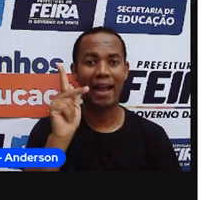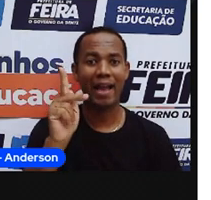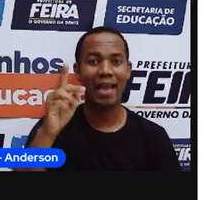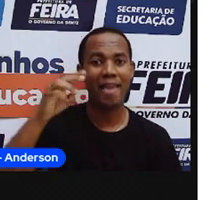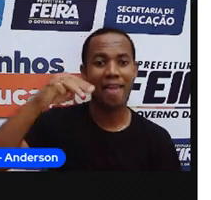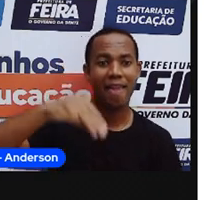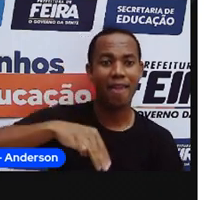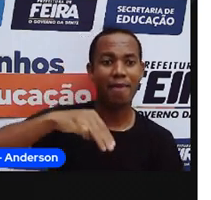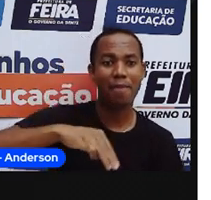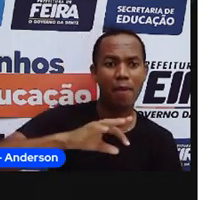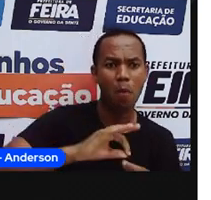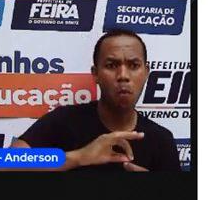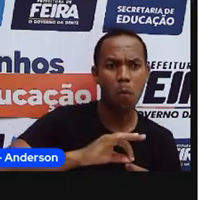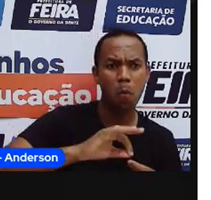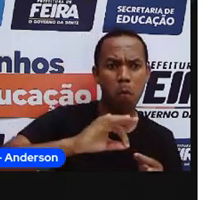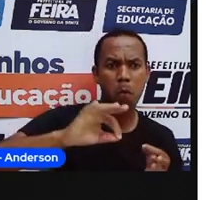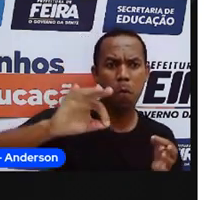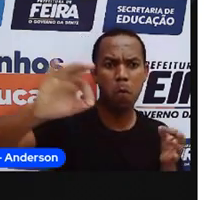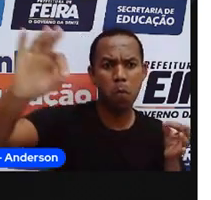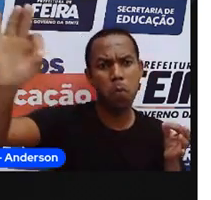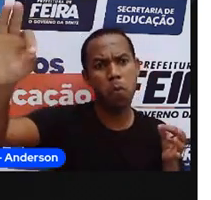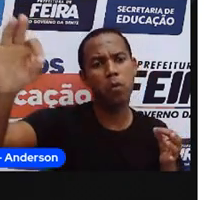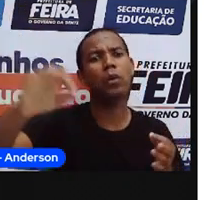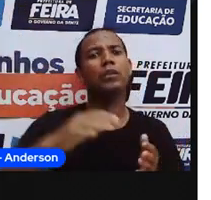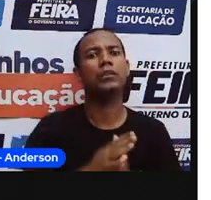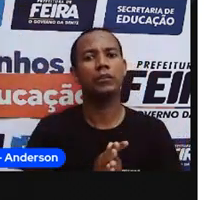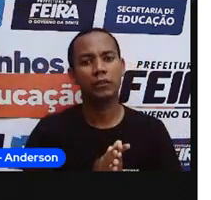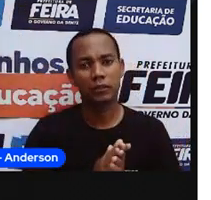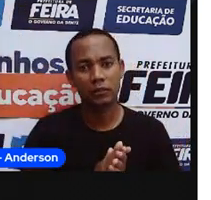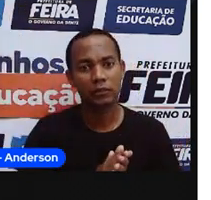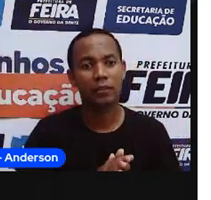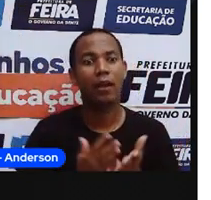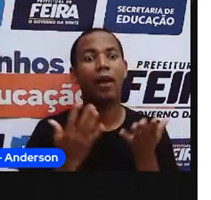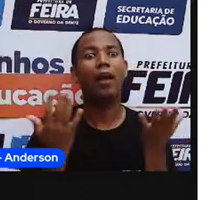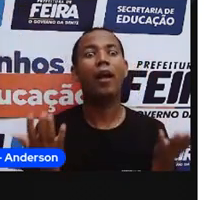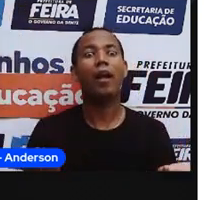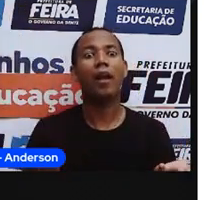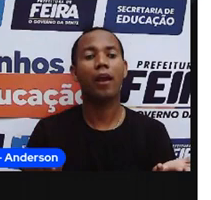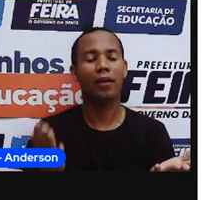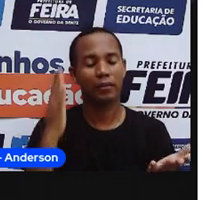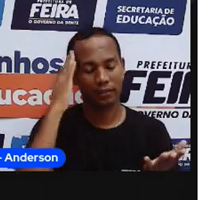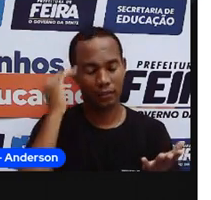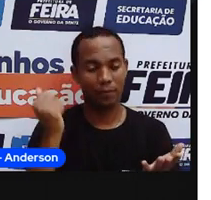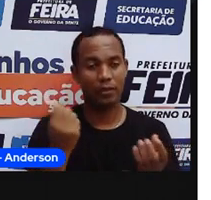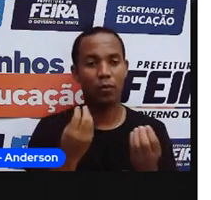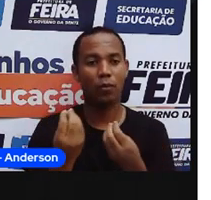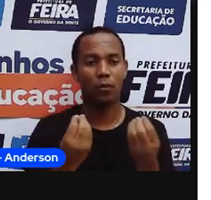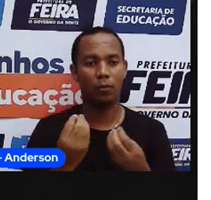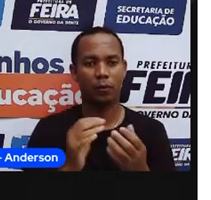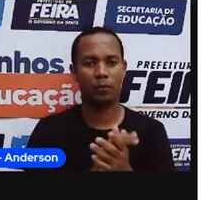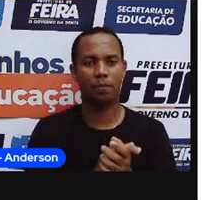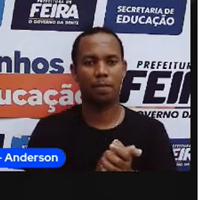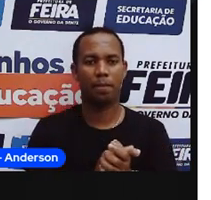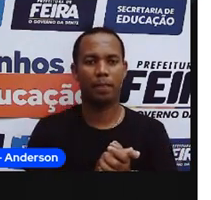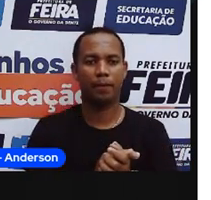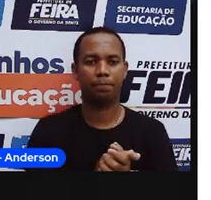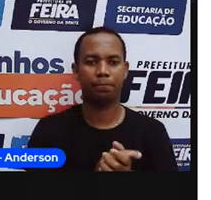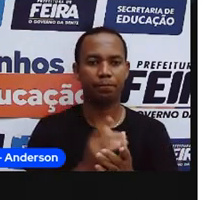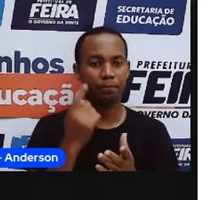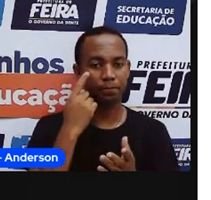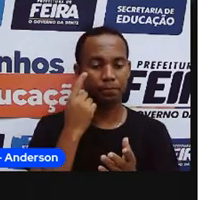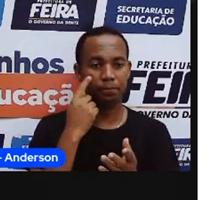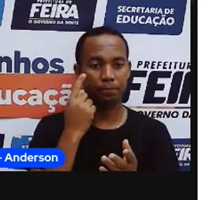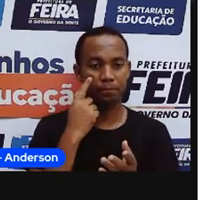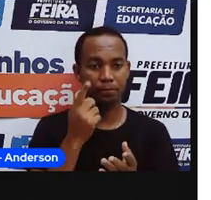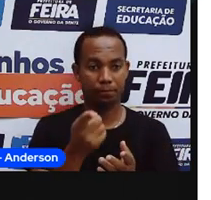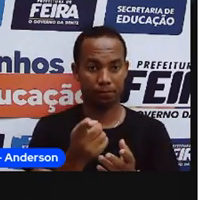quilômetro? Olha, desafio para vocês aqui embaixo, viu? Quero saber quem vai acertar primeiro. Bom, a Terra,